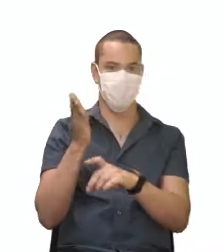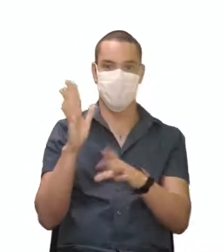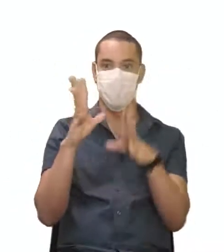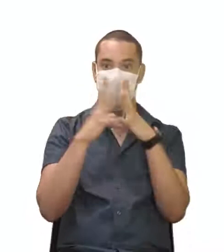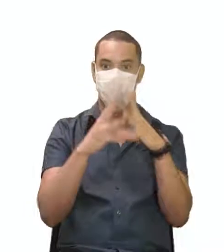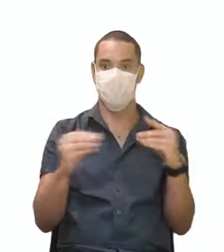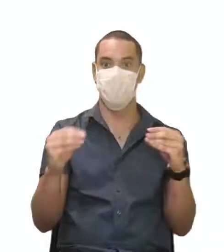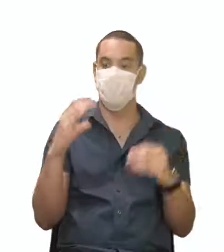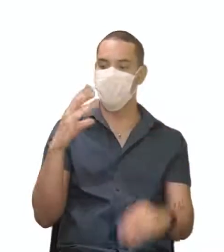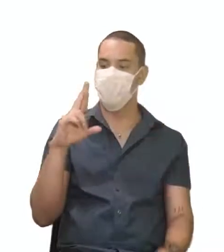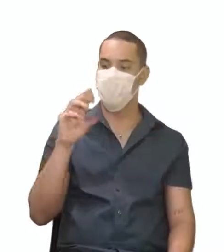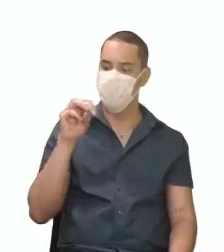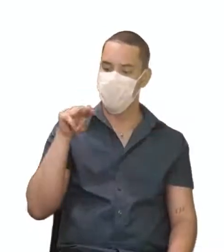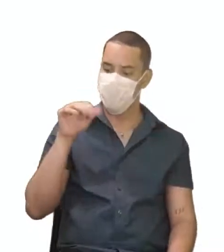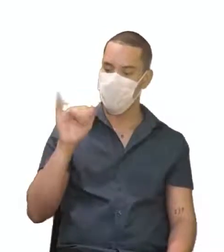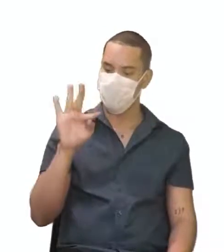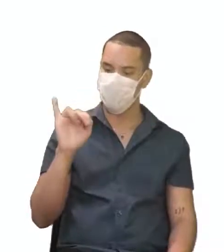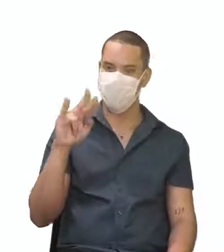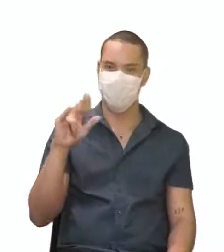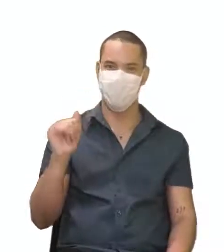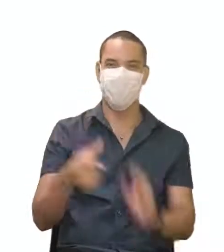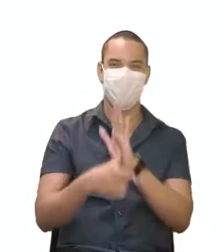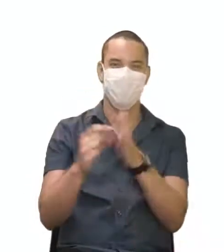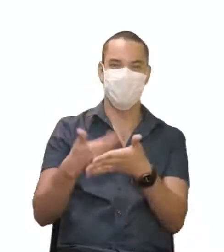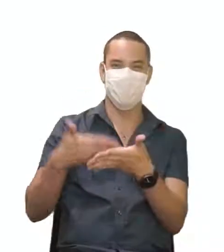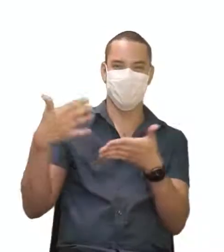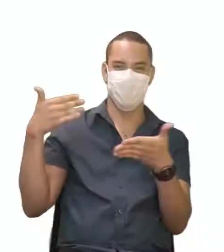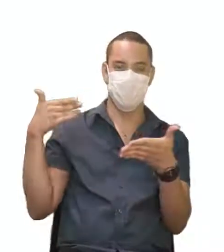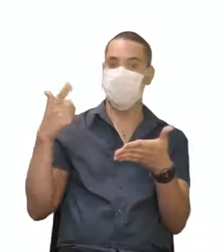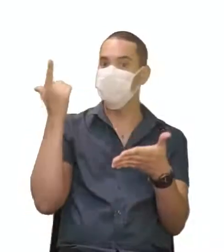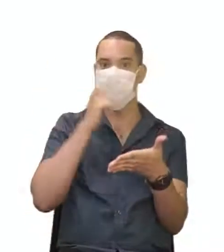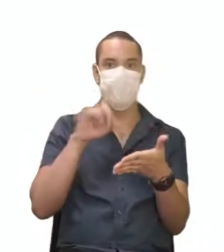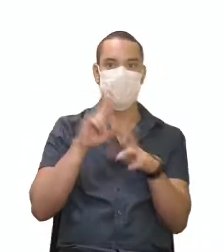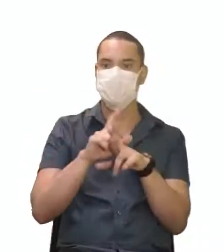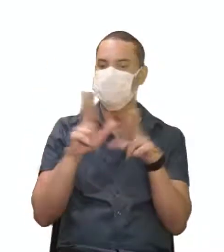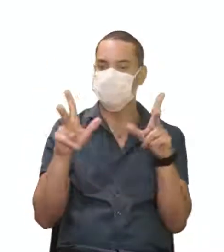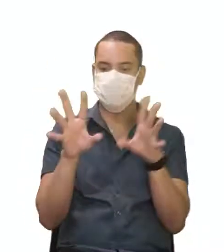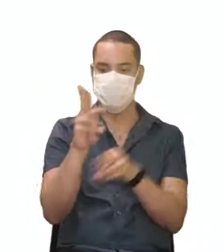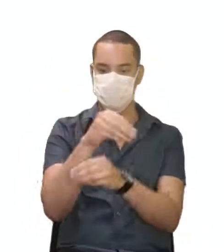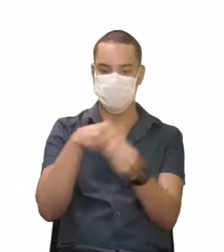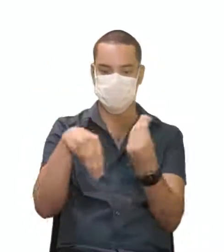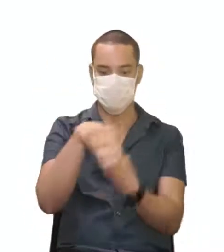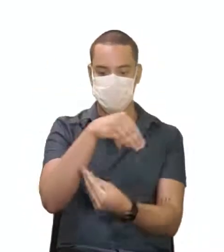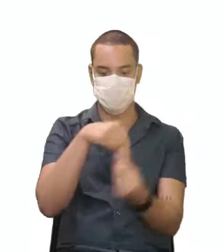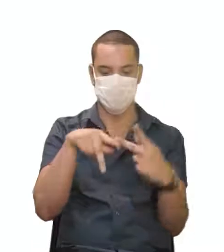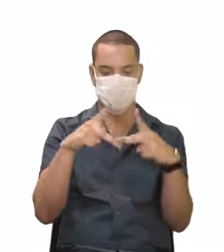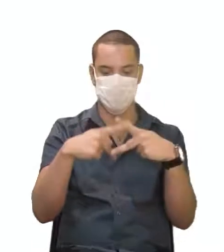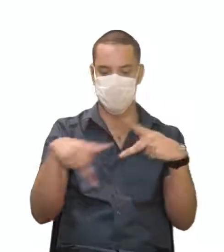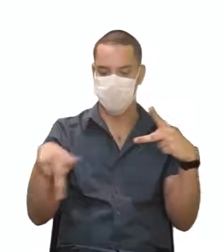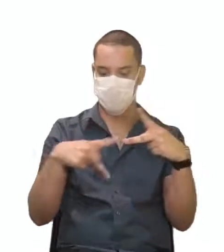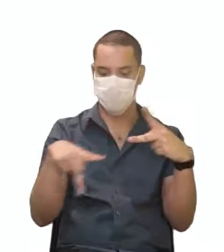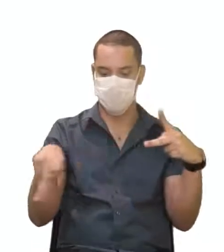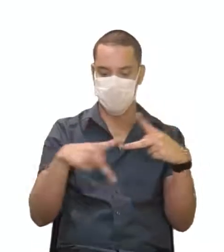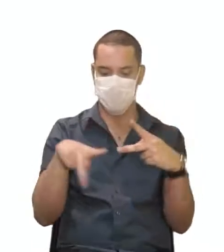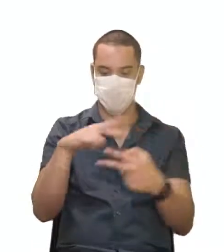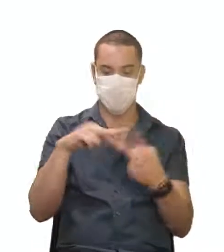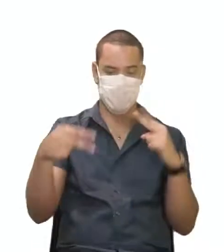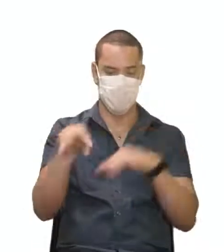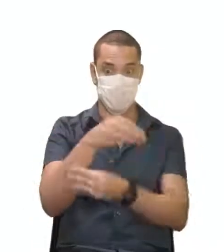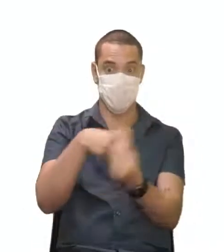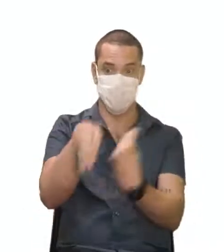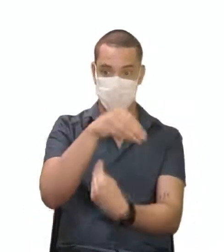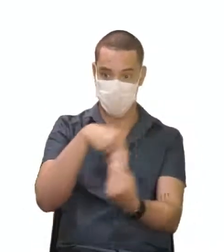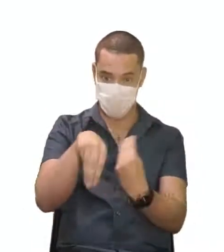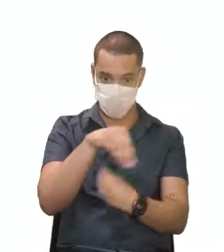vai virar cromatina novamente, tá? Onde você não consegue diferenciar e tá tudo as proteínas junto com o material do DNA tudo